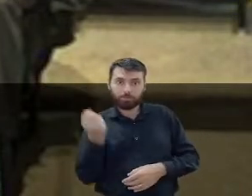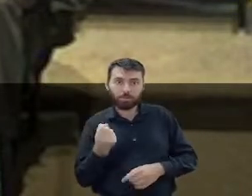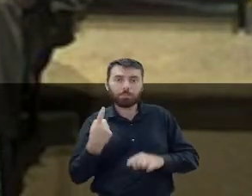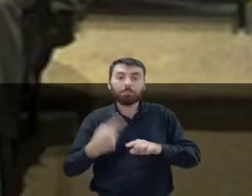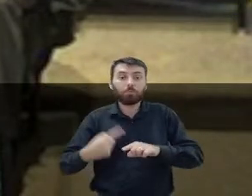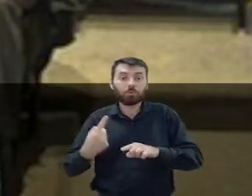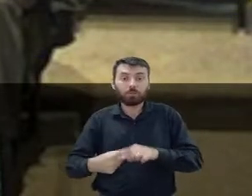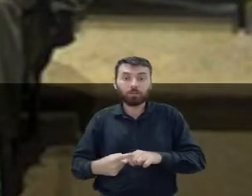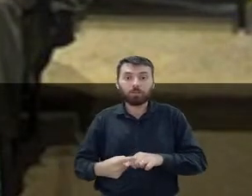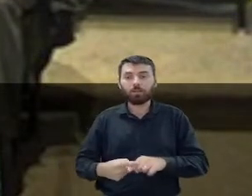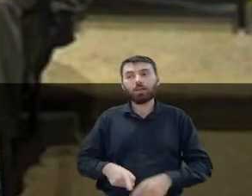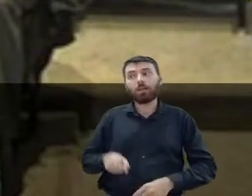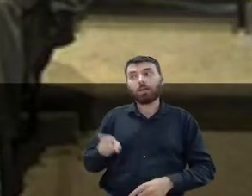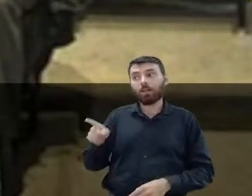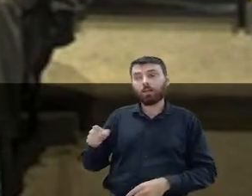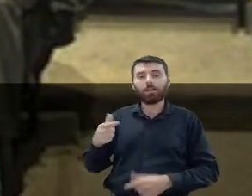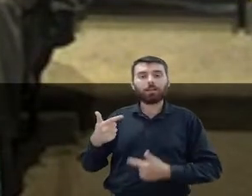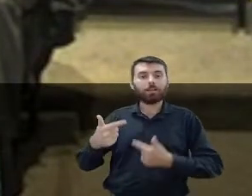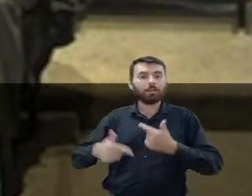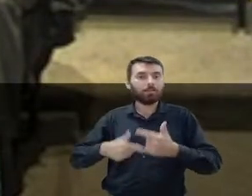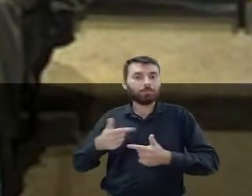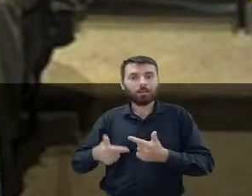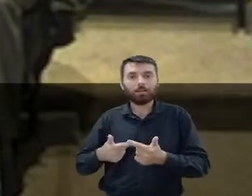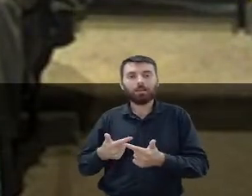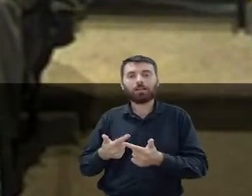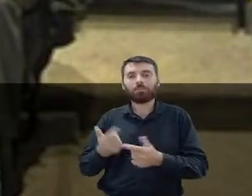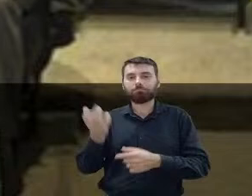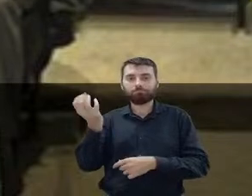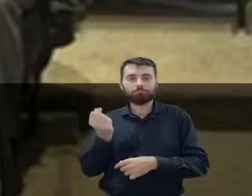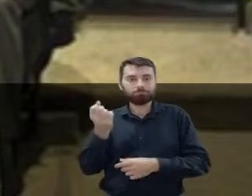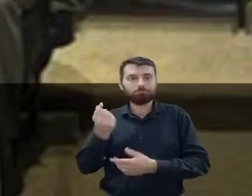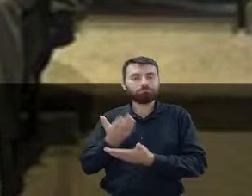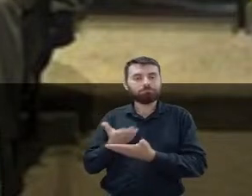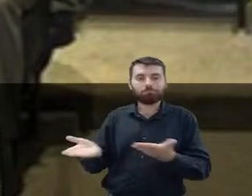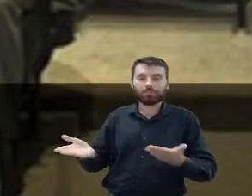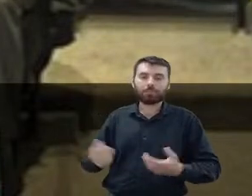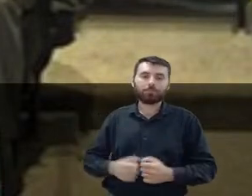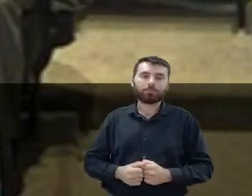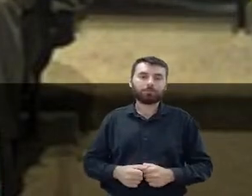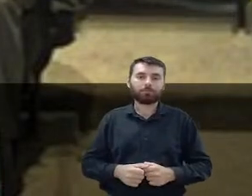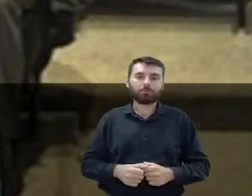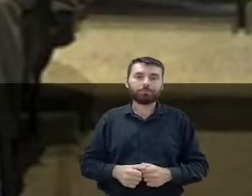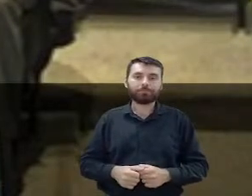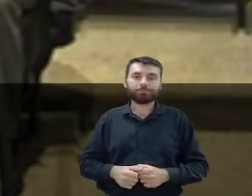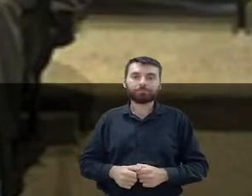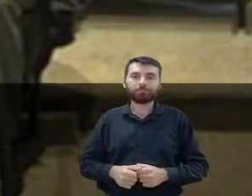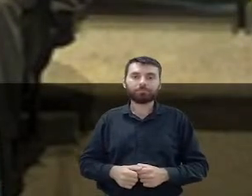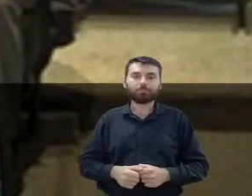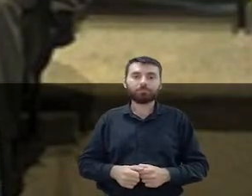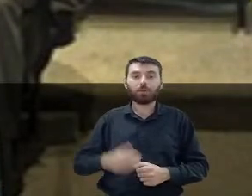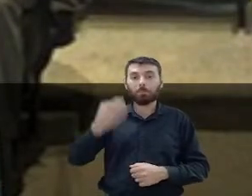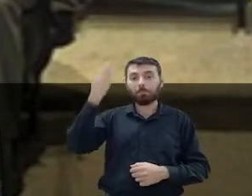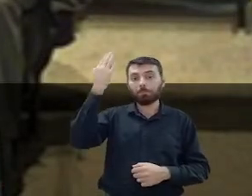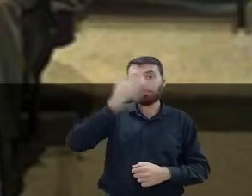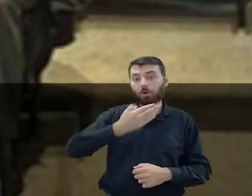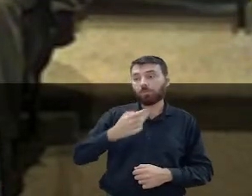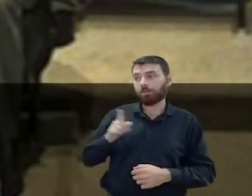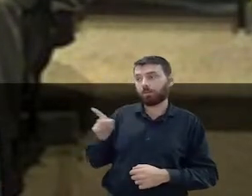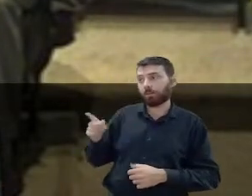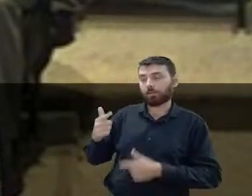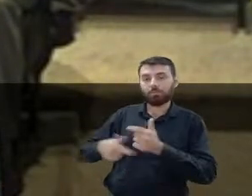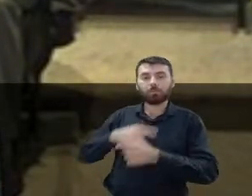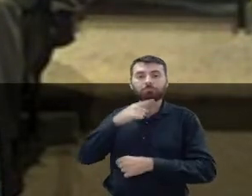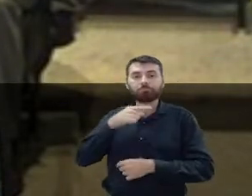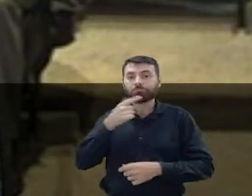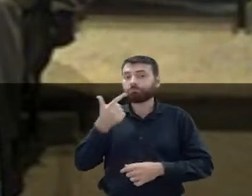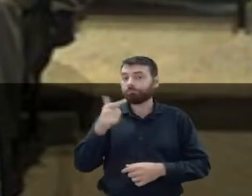pela perda da qualidade segurada. Então, essa mulher podia estar capaz naquela época. E não tem nenhuma prova dessa incapacidade. A empresa, a empregadora